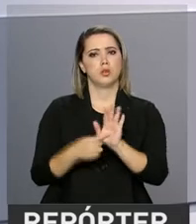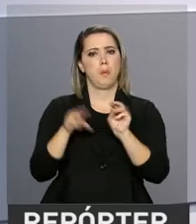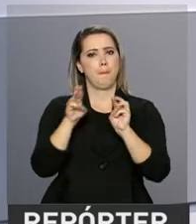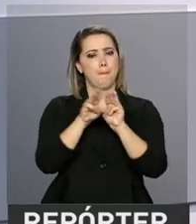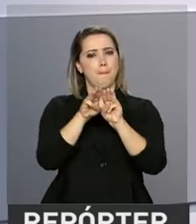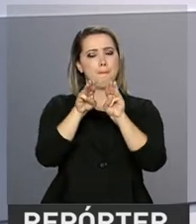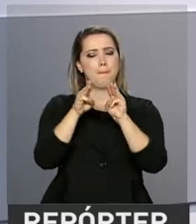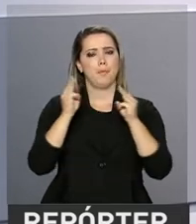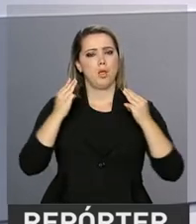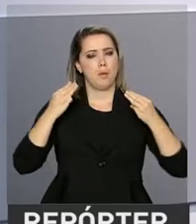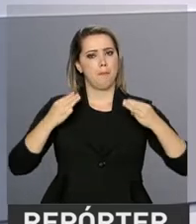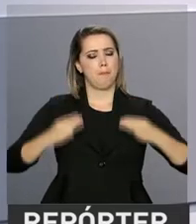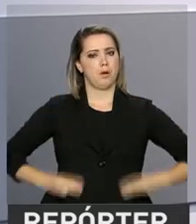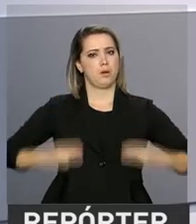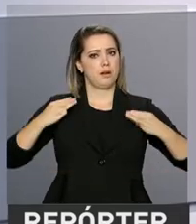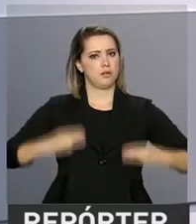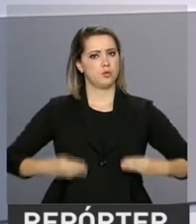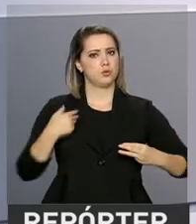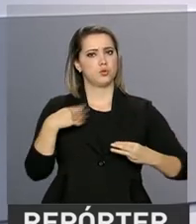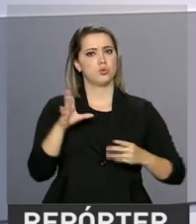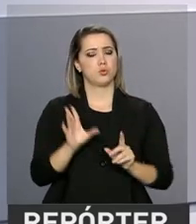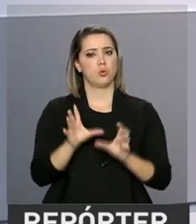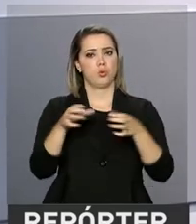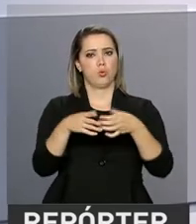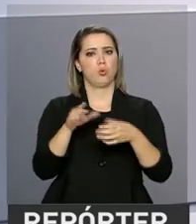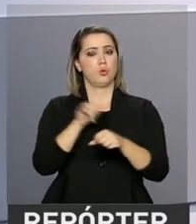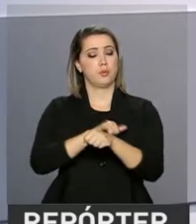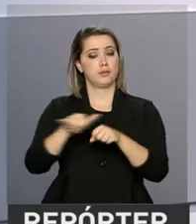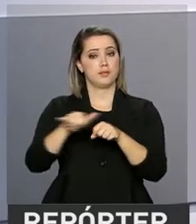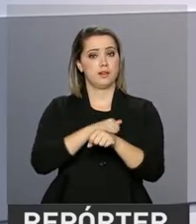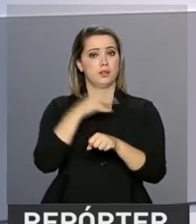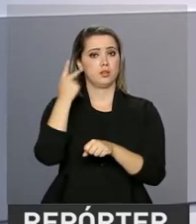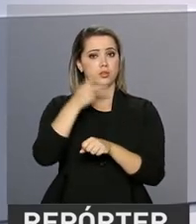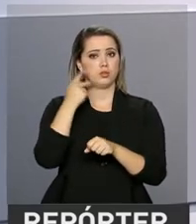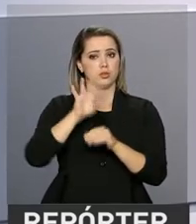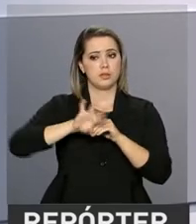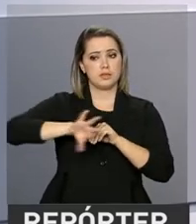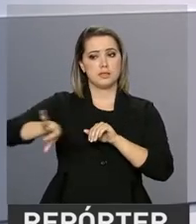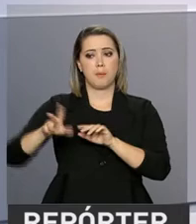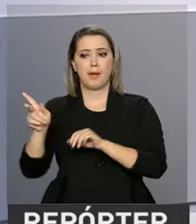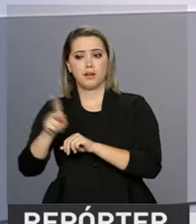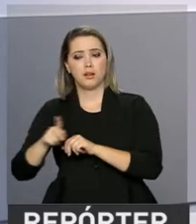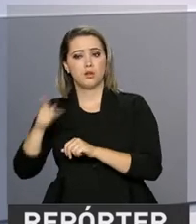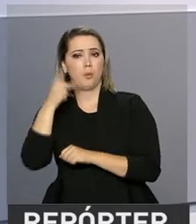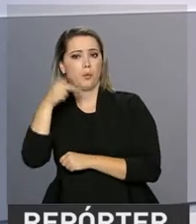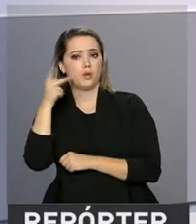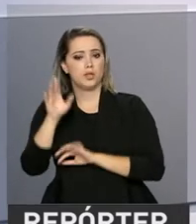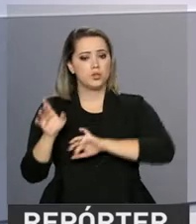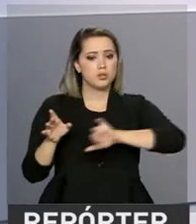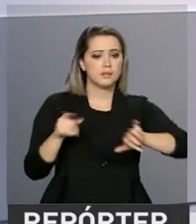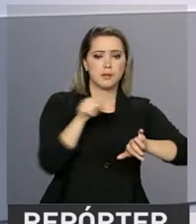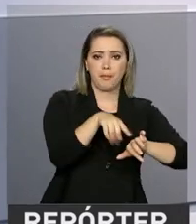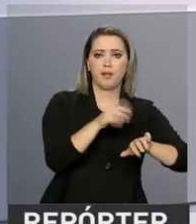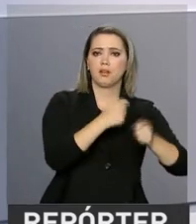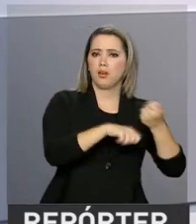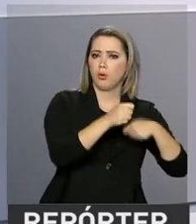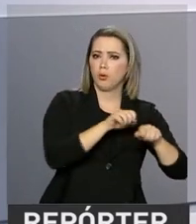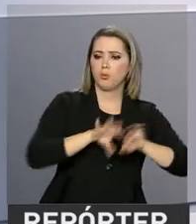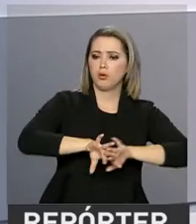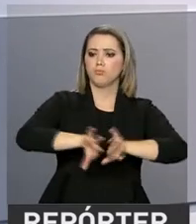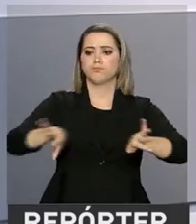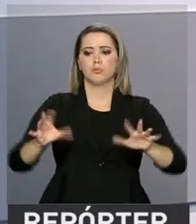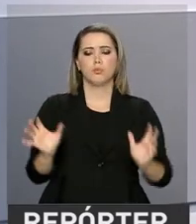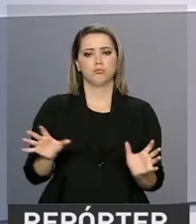para o país diz politizando a relação com o setor empresarial e elegendo critérios profissionais e técnicos